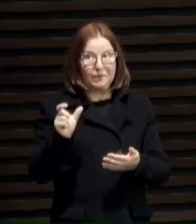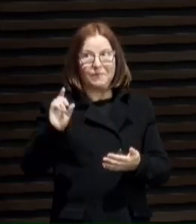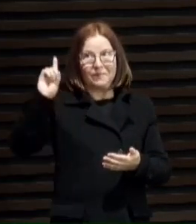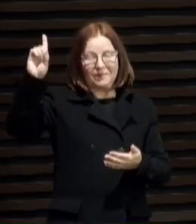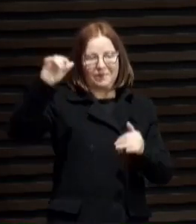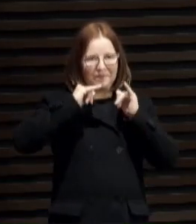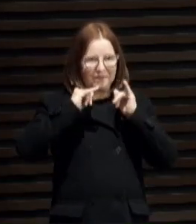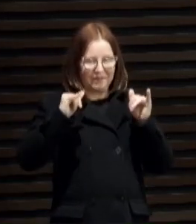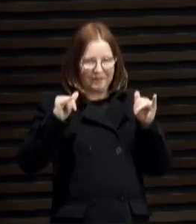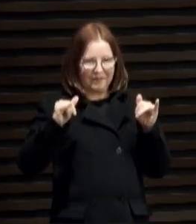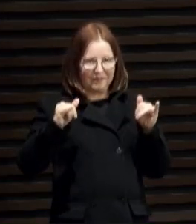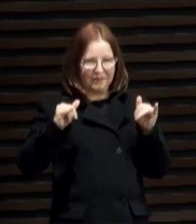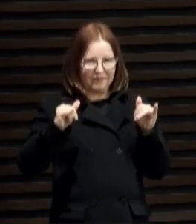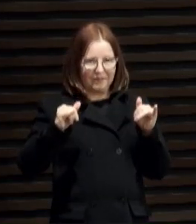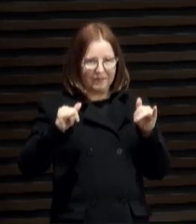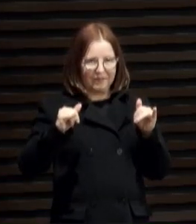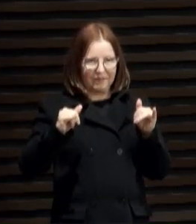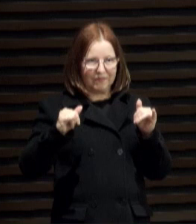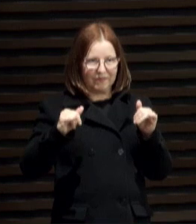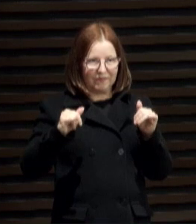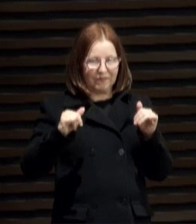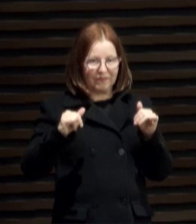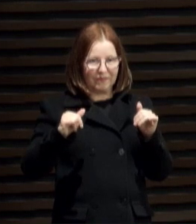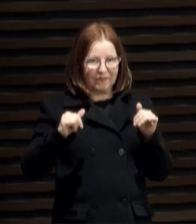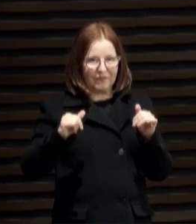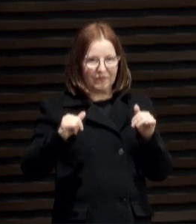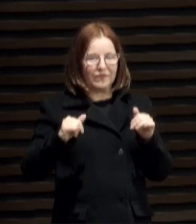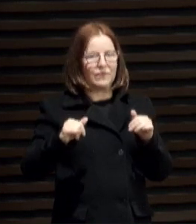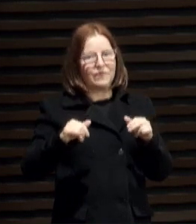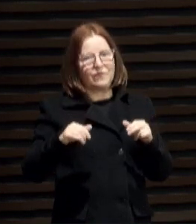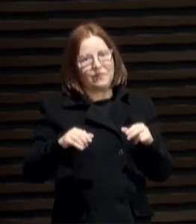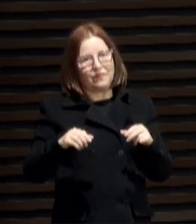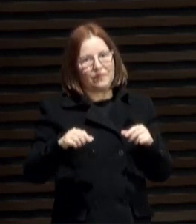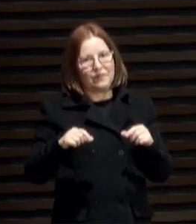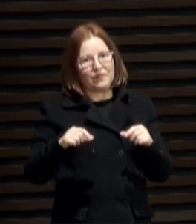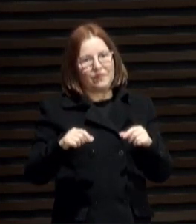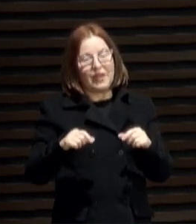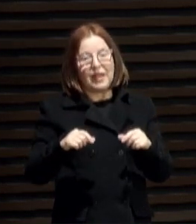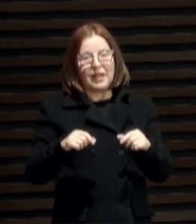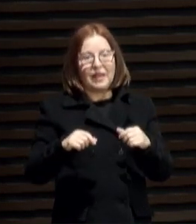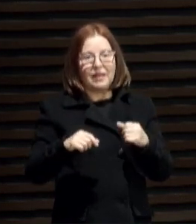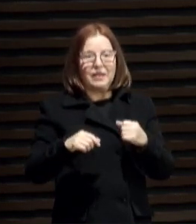Deus: sentença pronunciada pelo Senhor contra Israel,